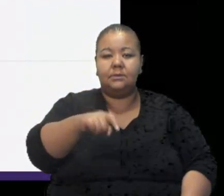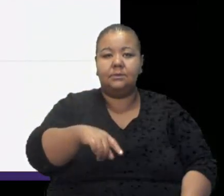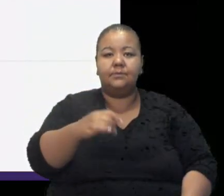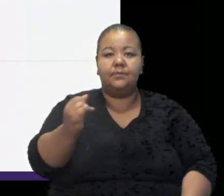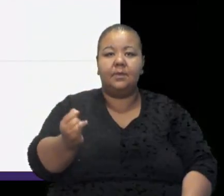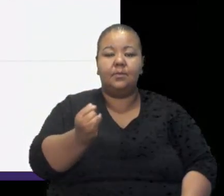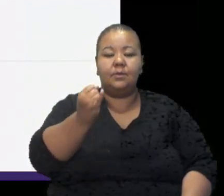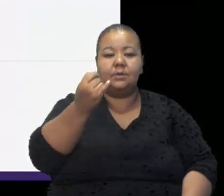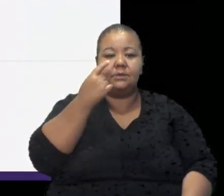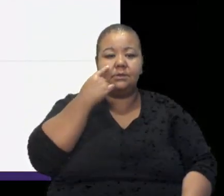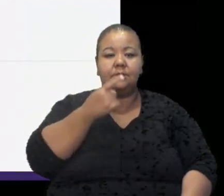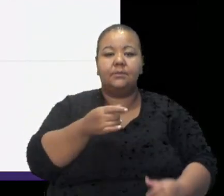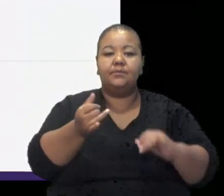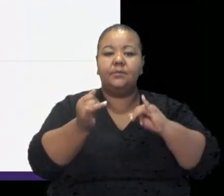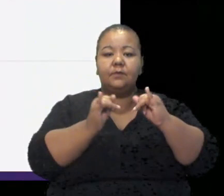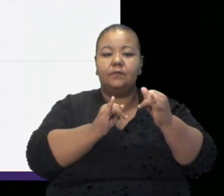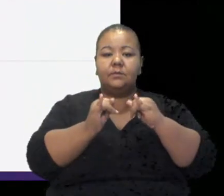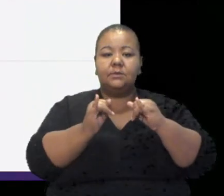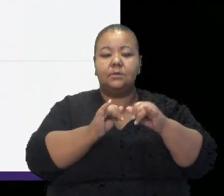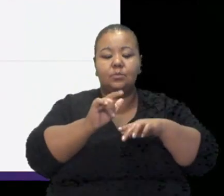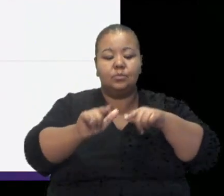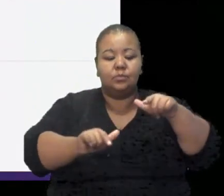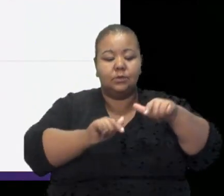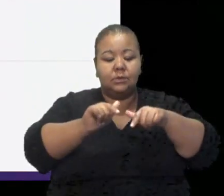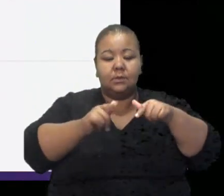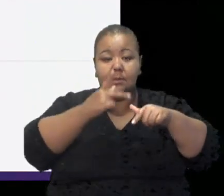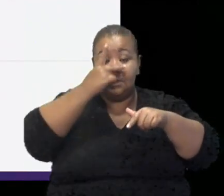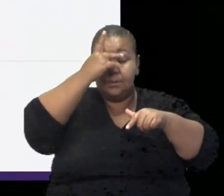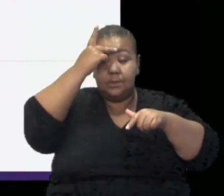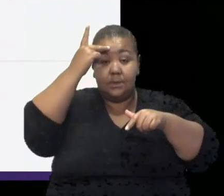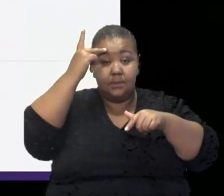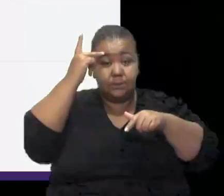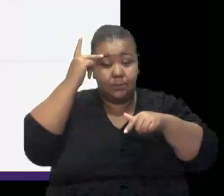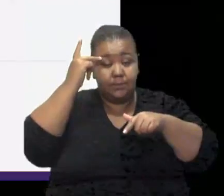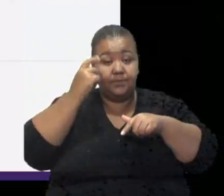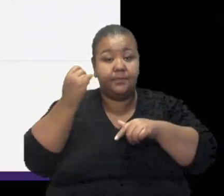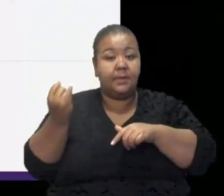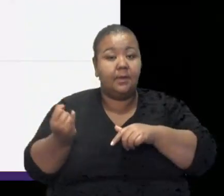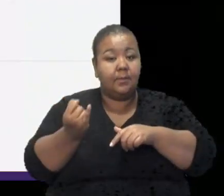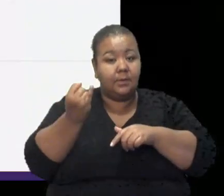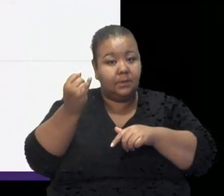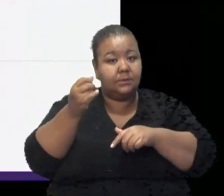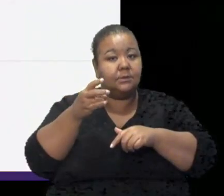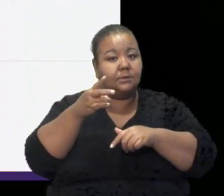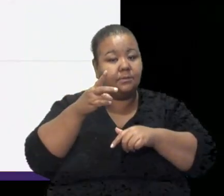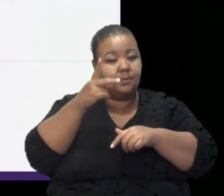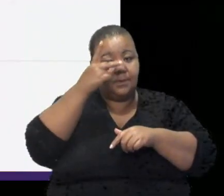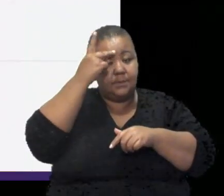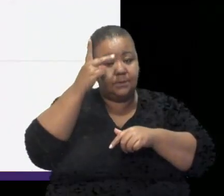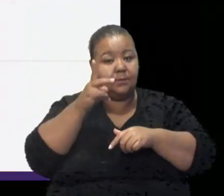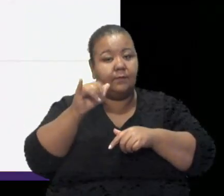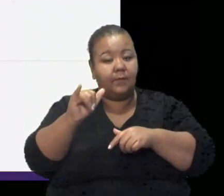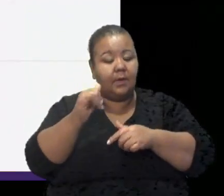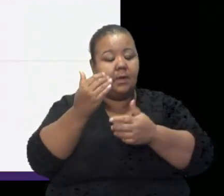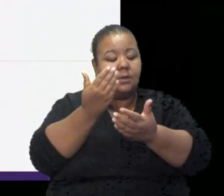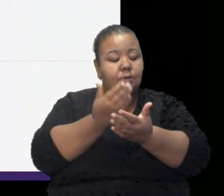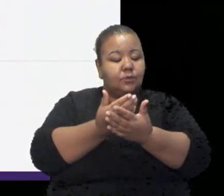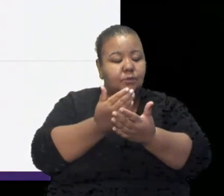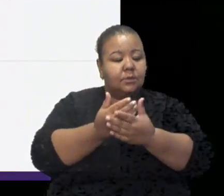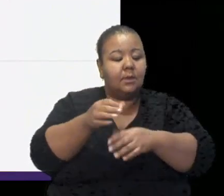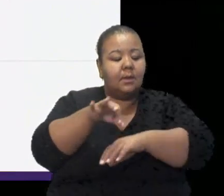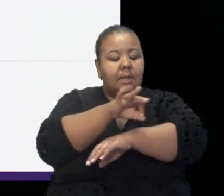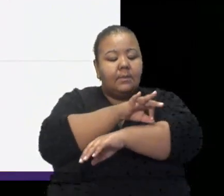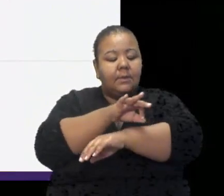operador que está em estudo. É muito importante para quem vai estudar e medir a tarefa que se tenha informações a